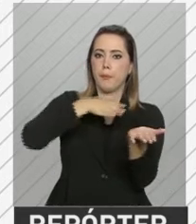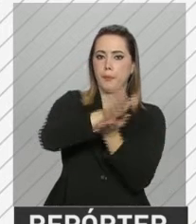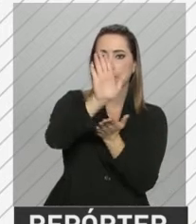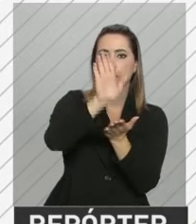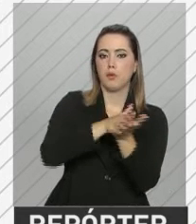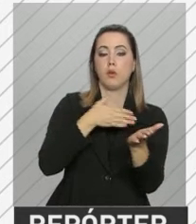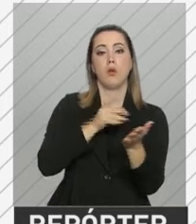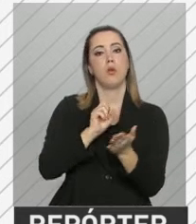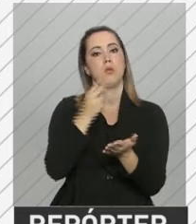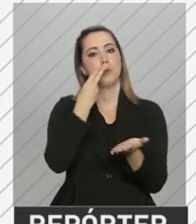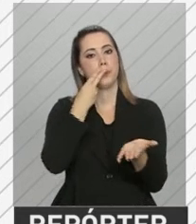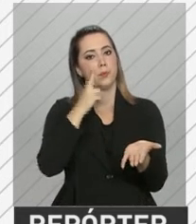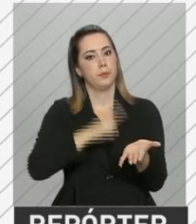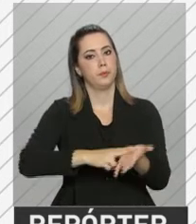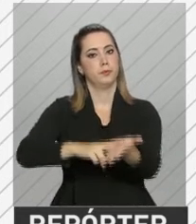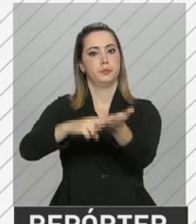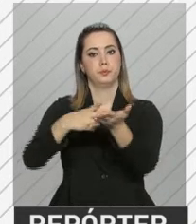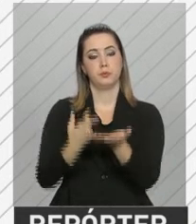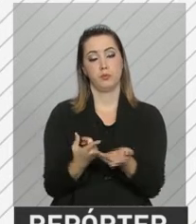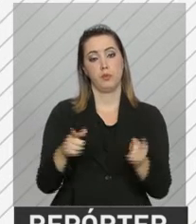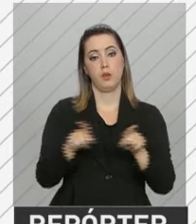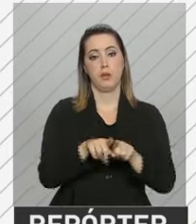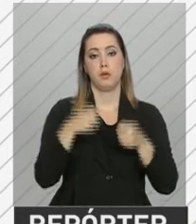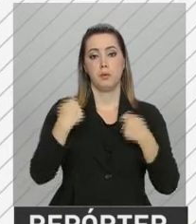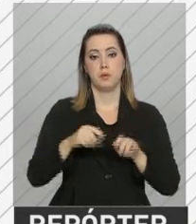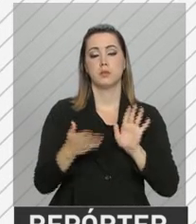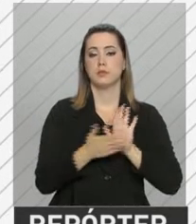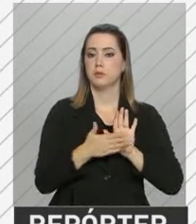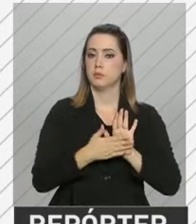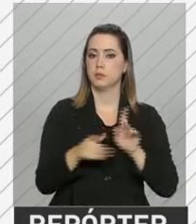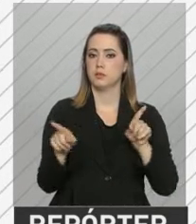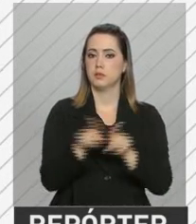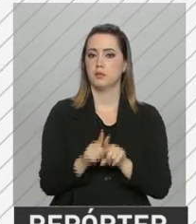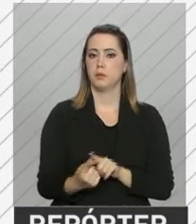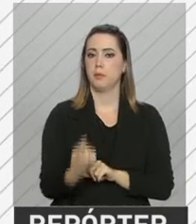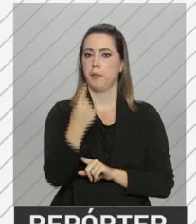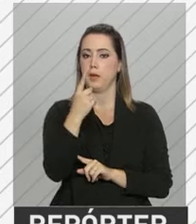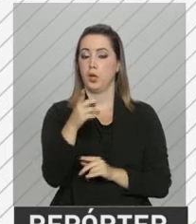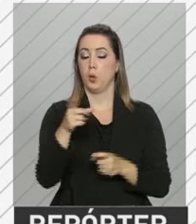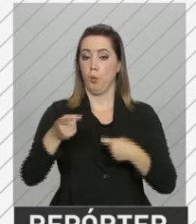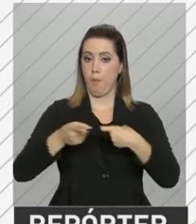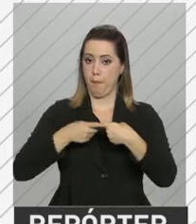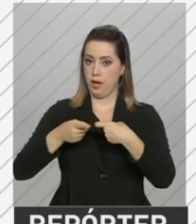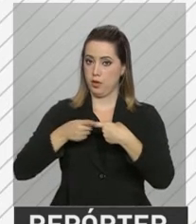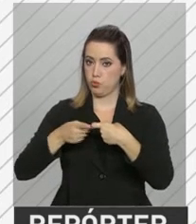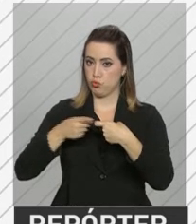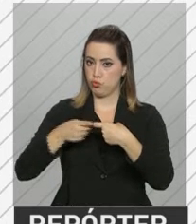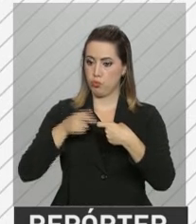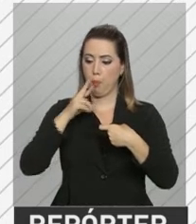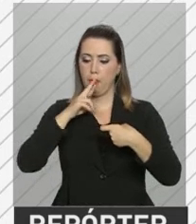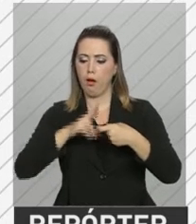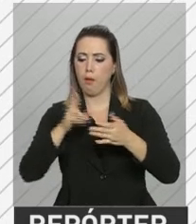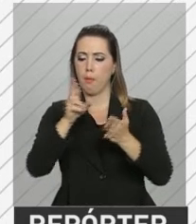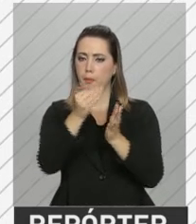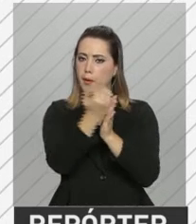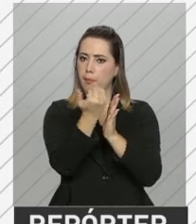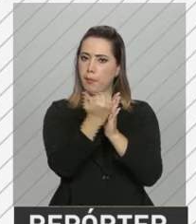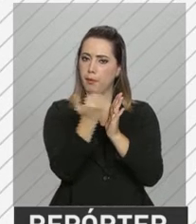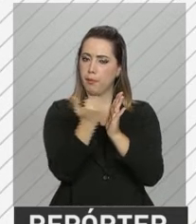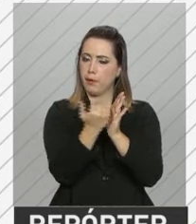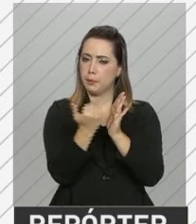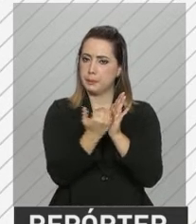e enviar pelos correios. Deve apresentar ainda um laudo de médico habilitado com o nome do produto,